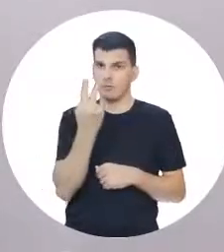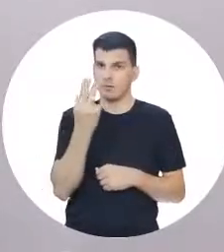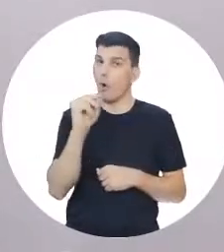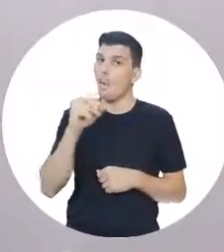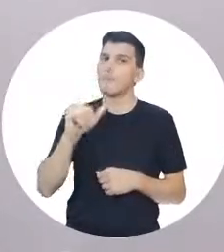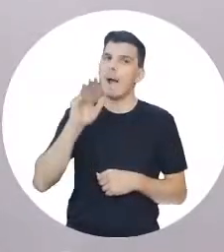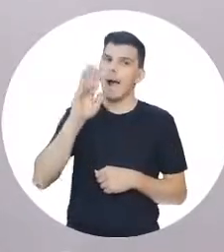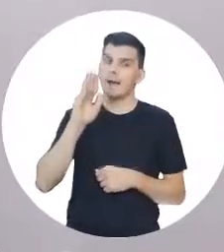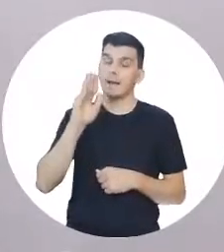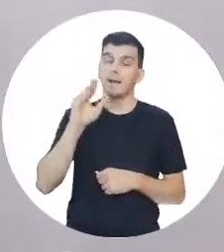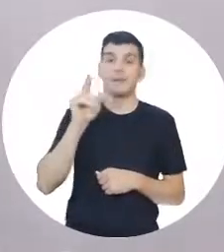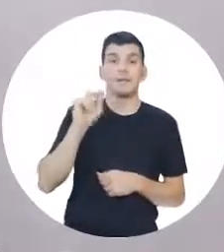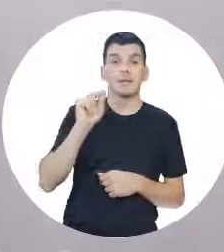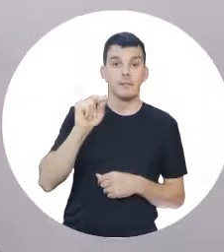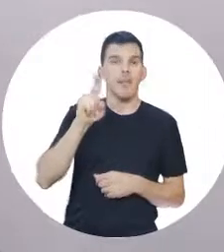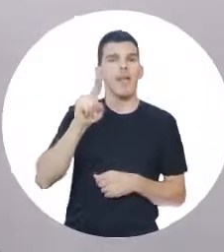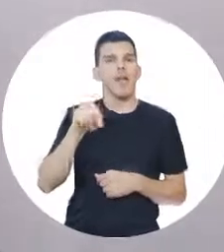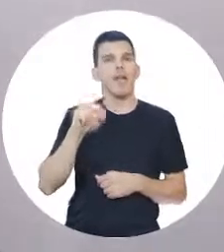2,